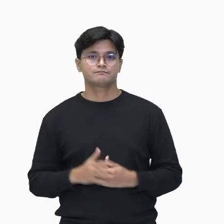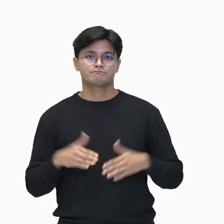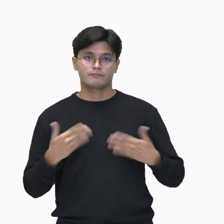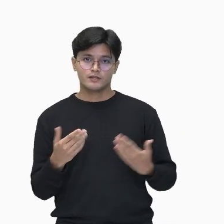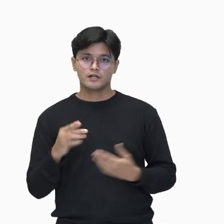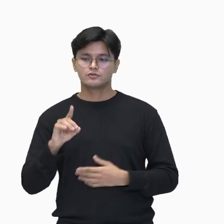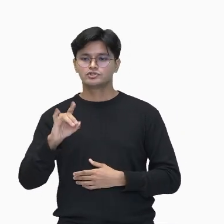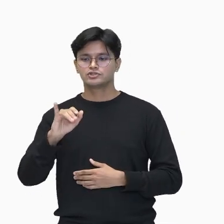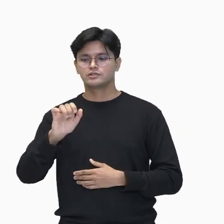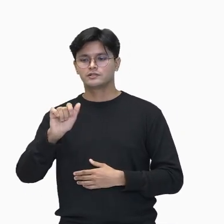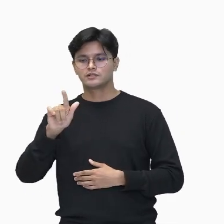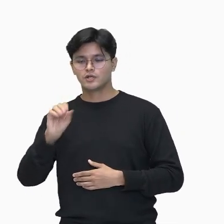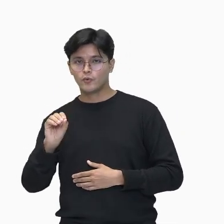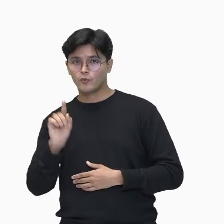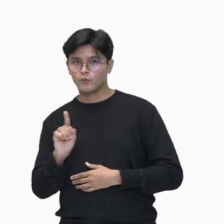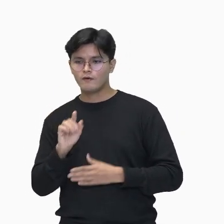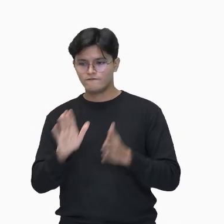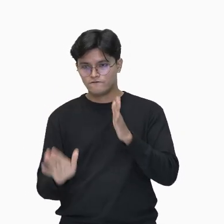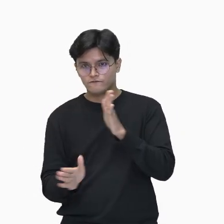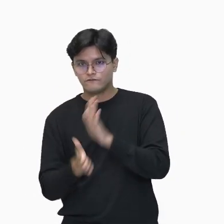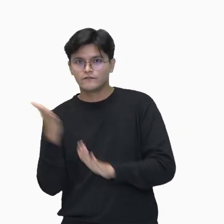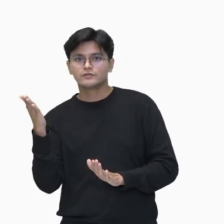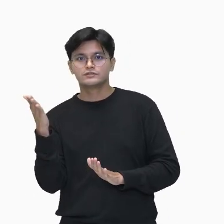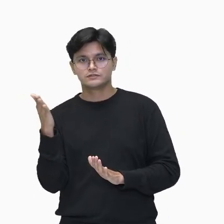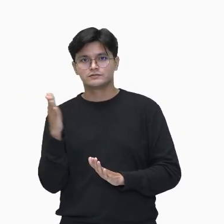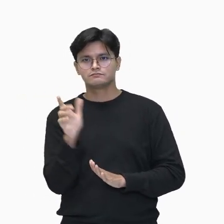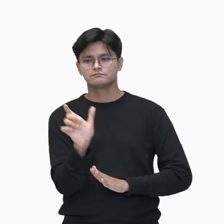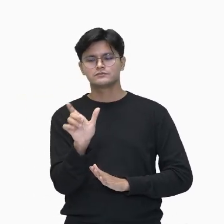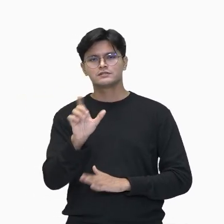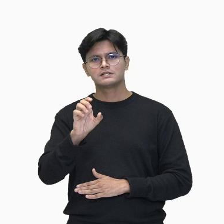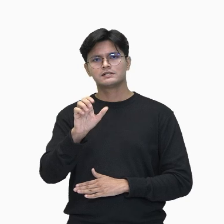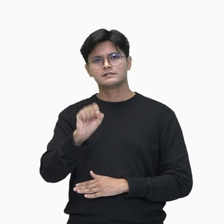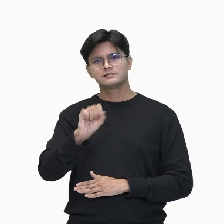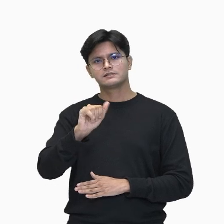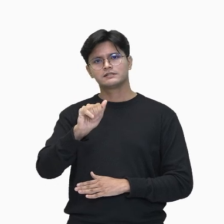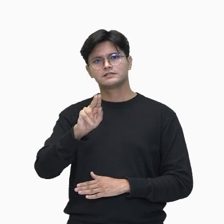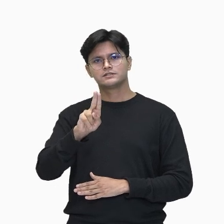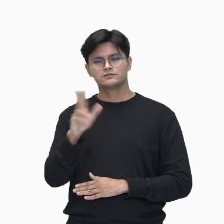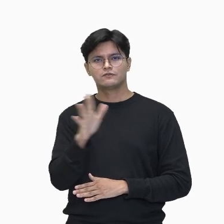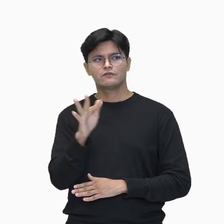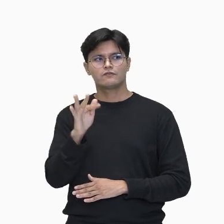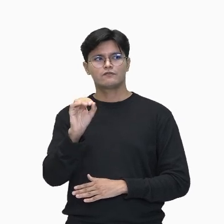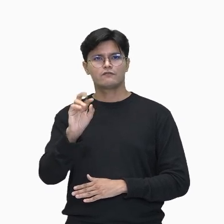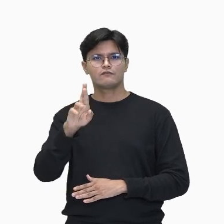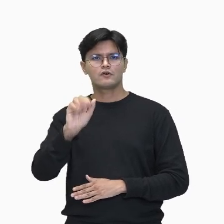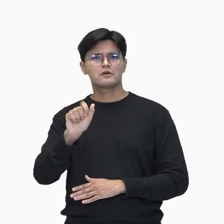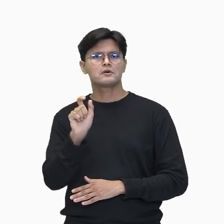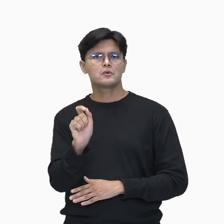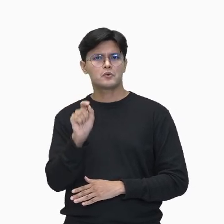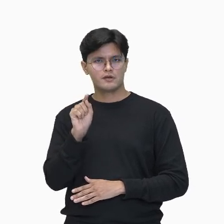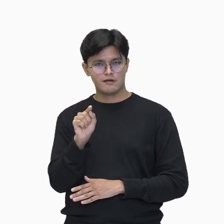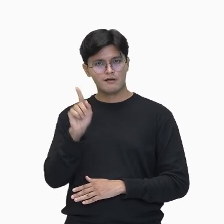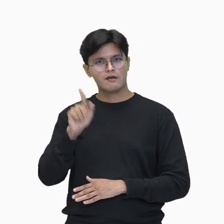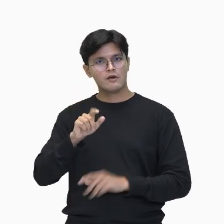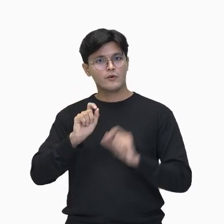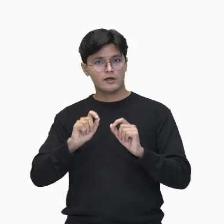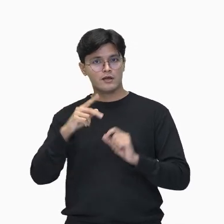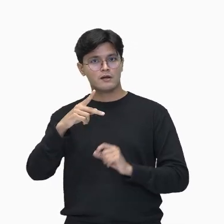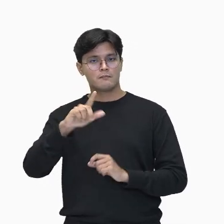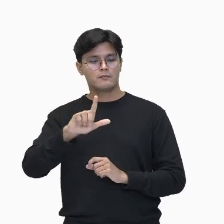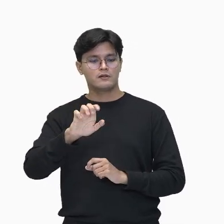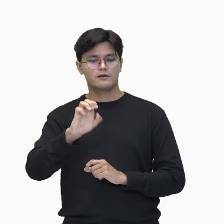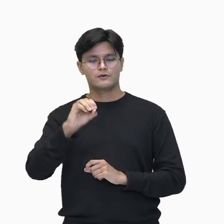fugira saiu fora o que que é isso saiu fora é um pleonasmo que Visa